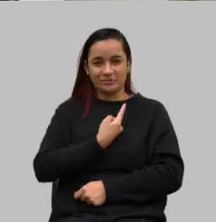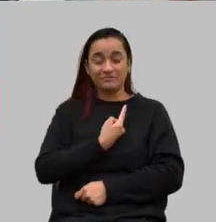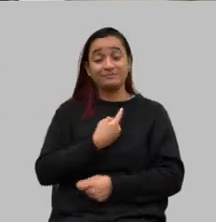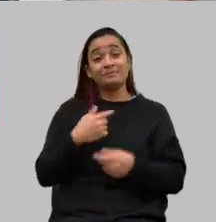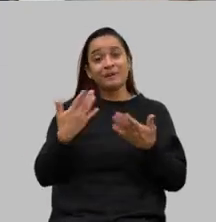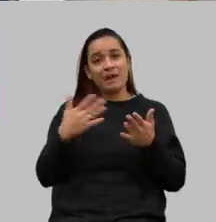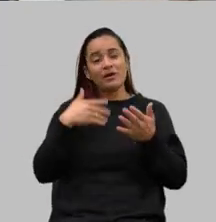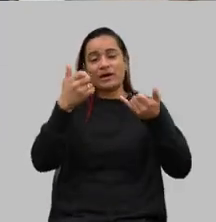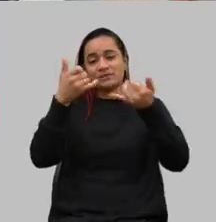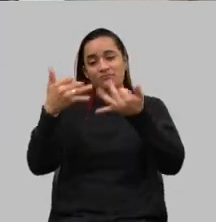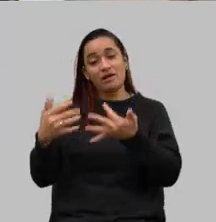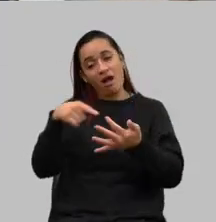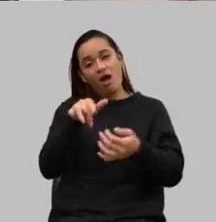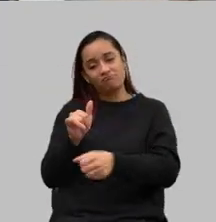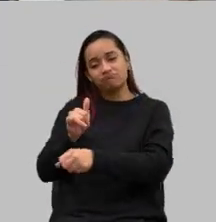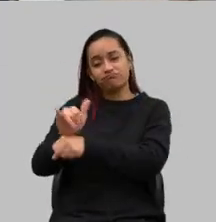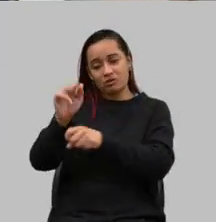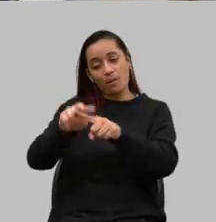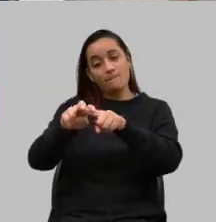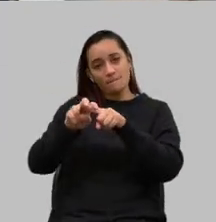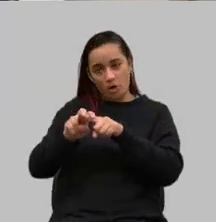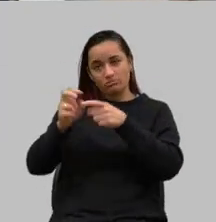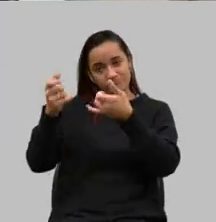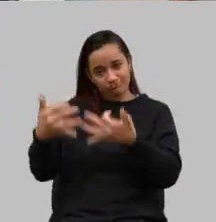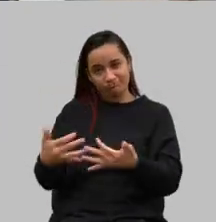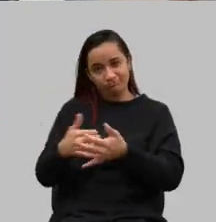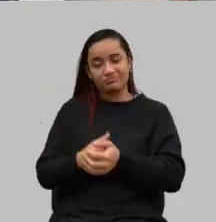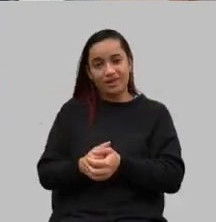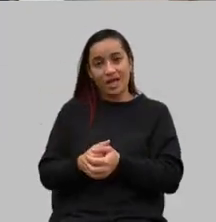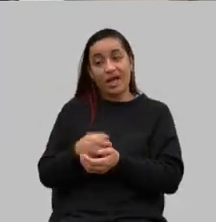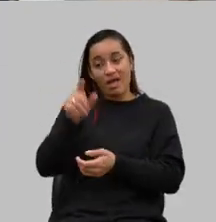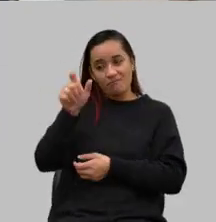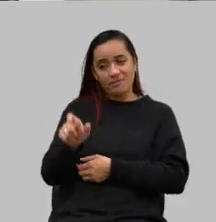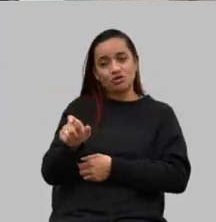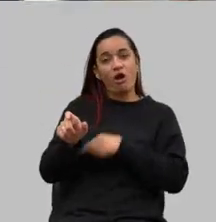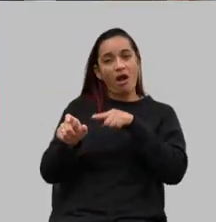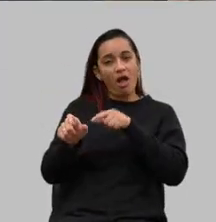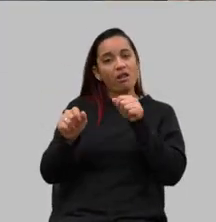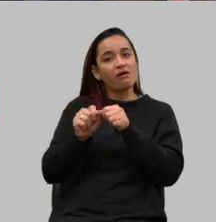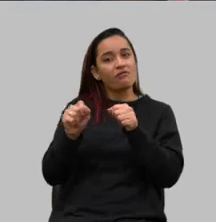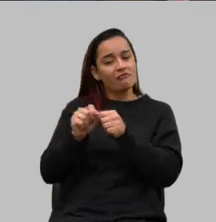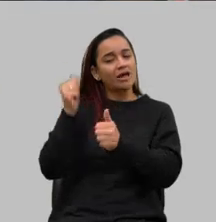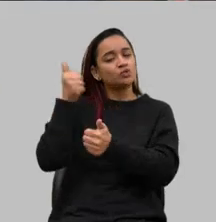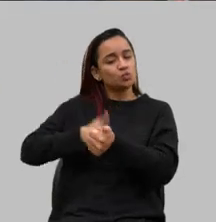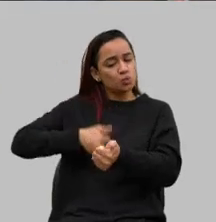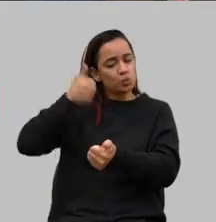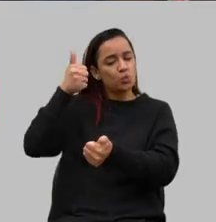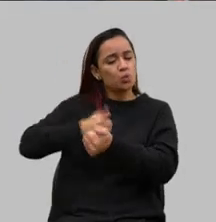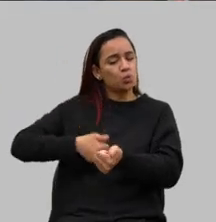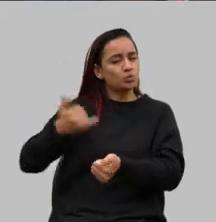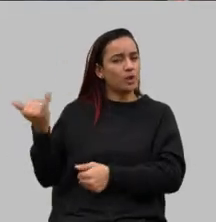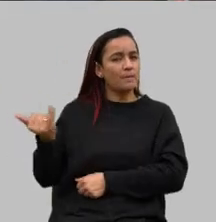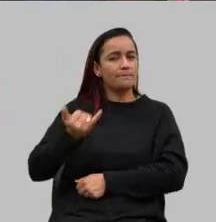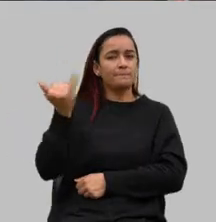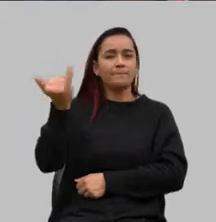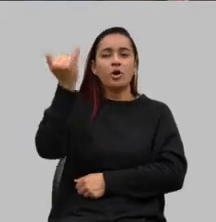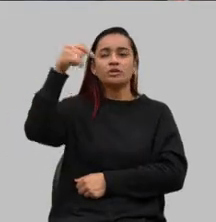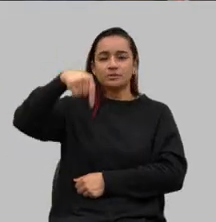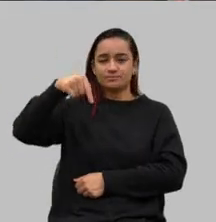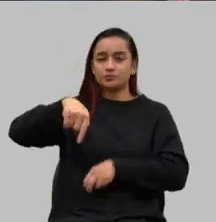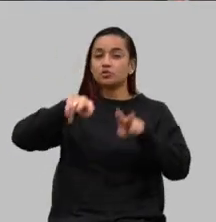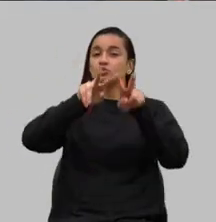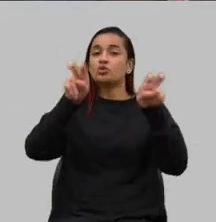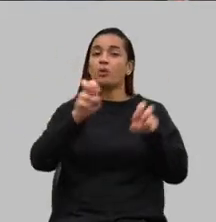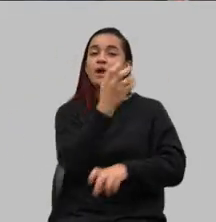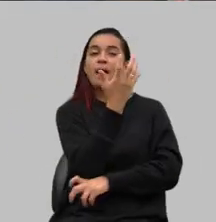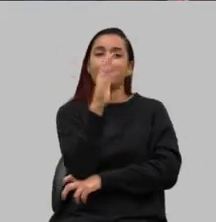quero justificar né a ausência dela que é uma pessoa que faz uma uma luta importantíssima em toda a questão ambiental ela